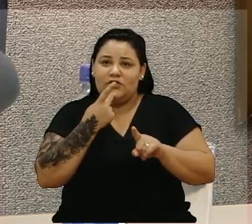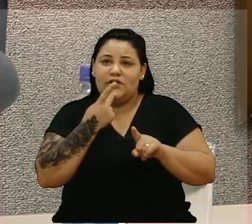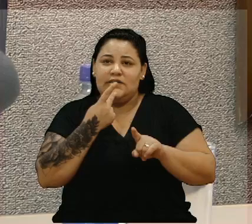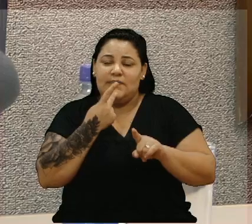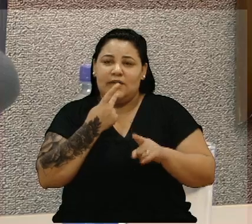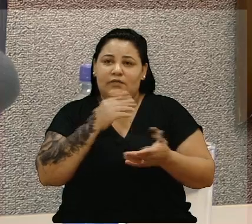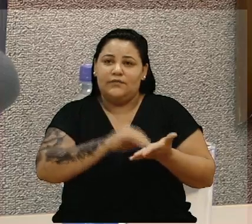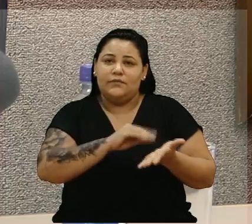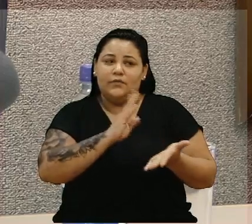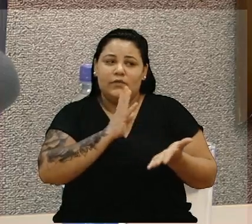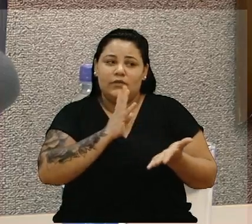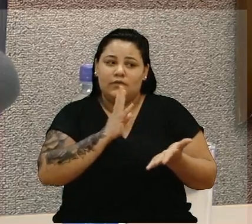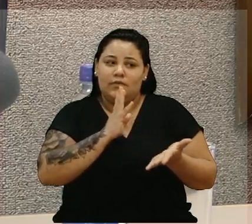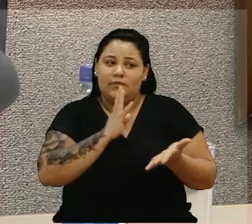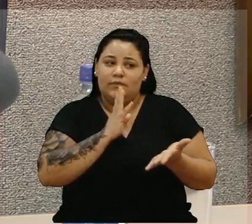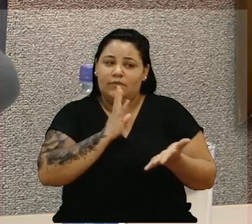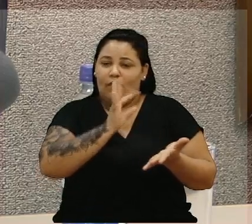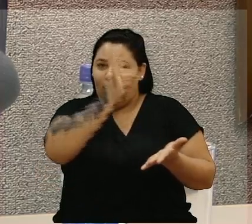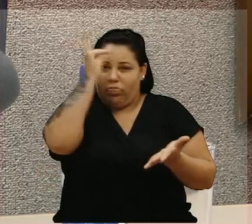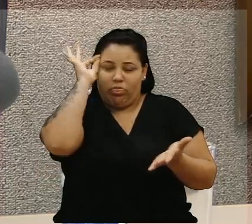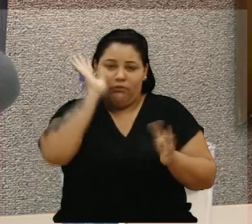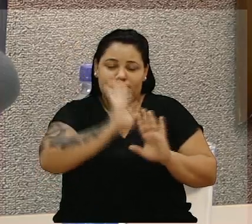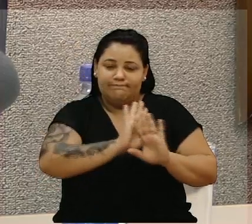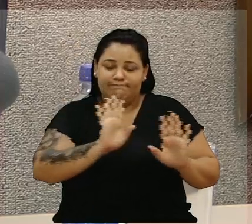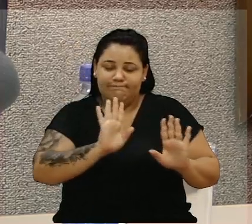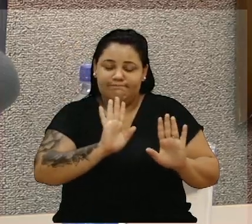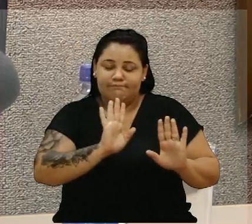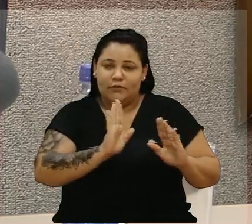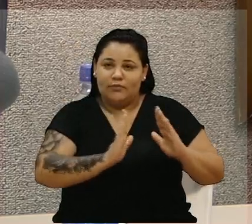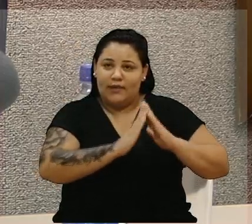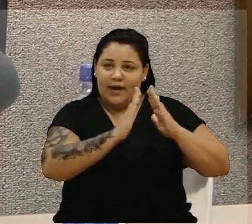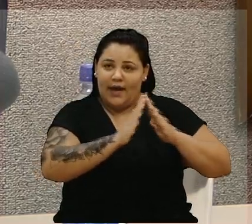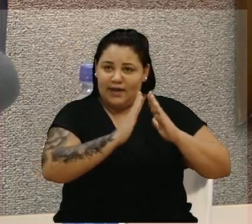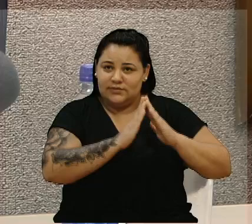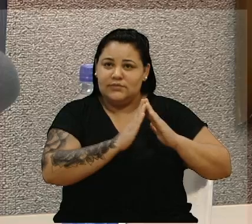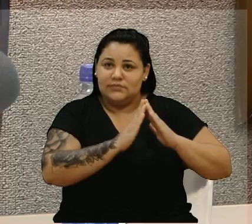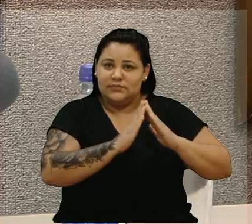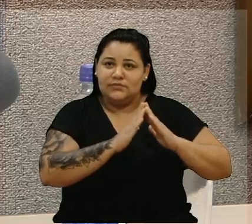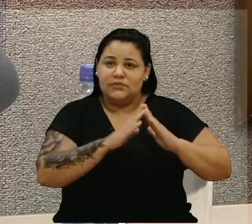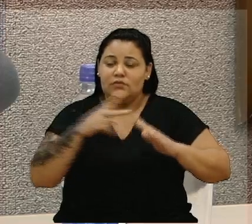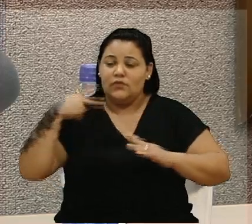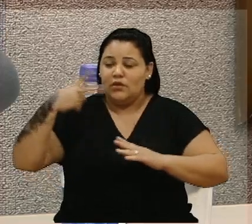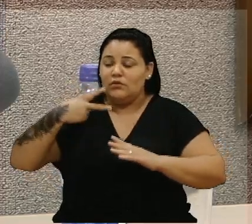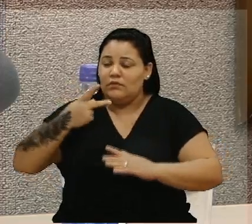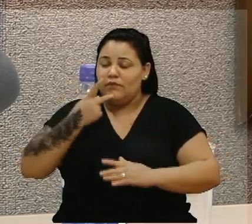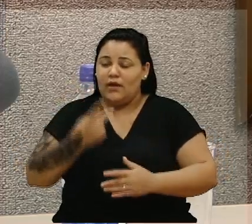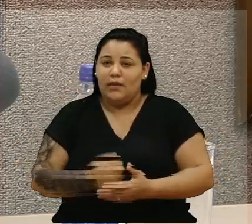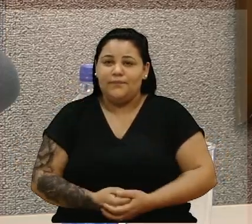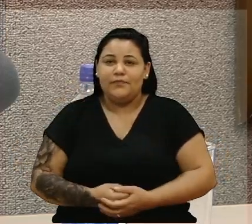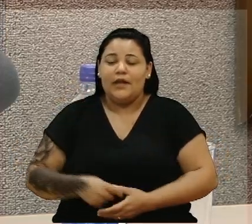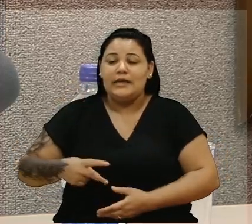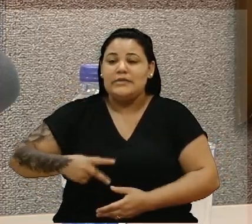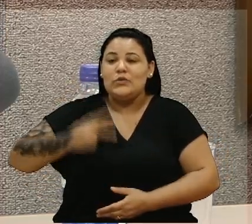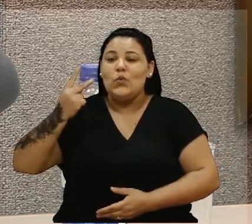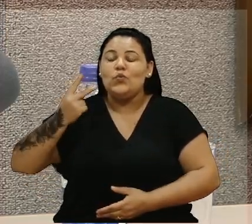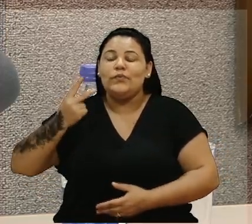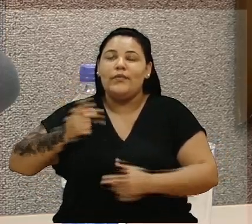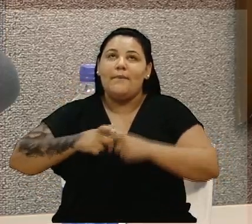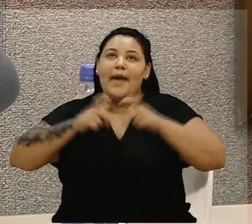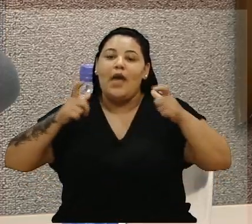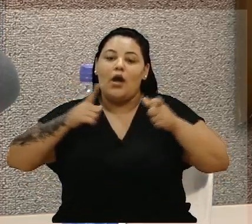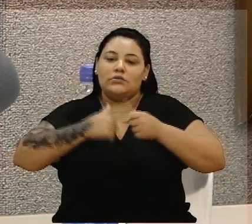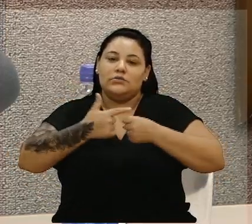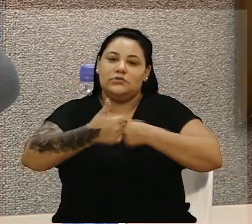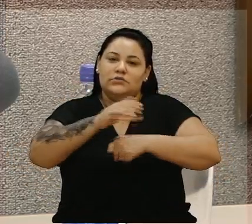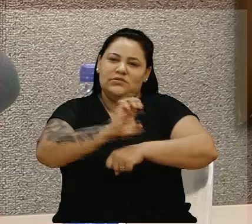quem foi eleito por uma casa legislativa como nós, que nem os vereadores insistem em dizer, da segunda maior cidade do estado,